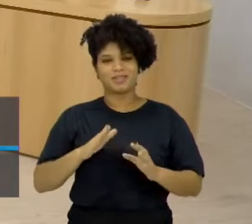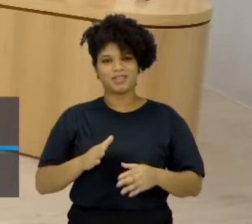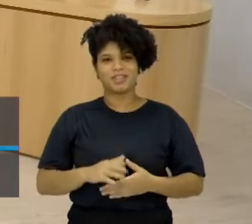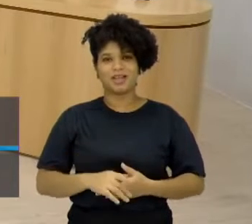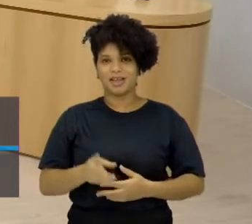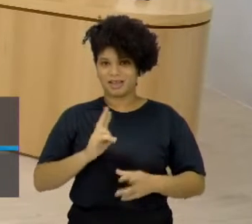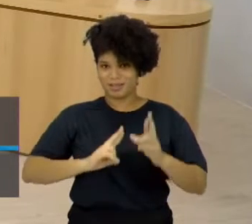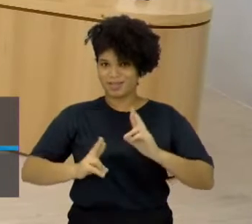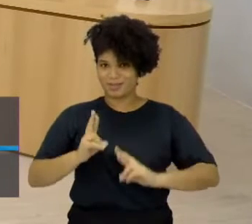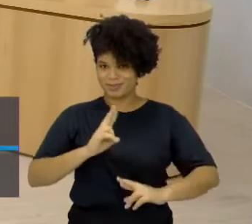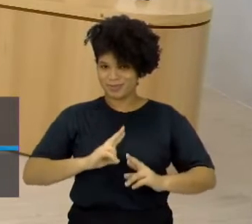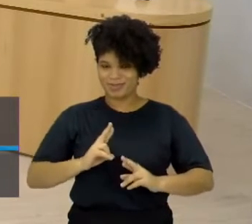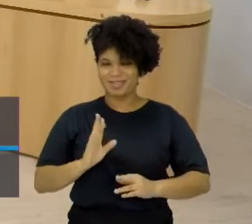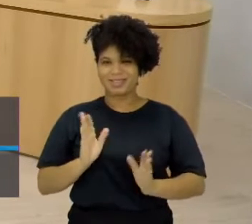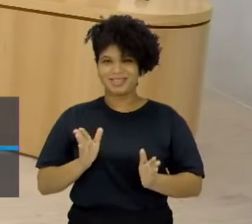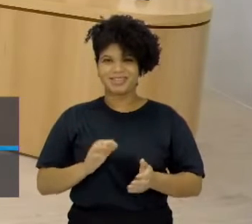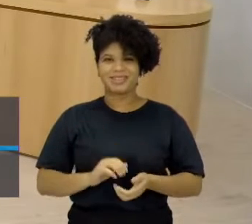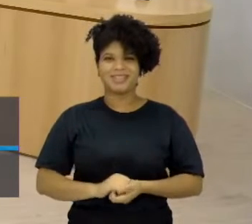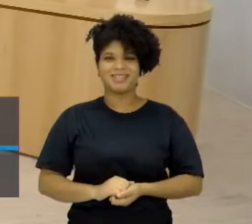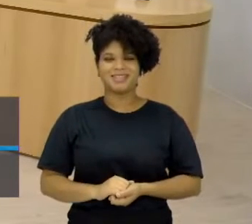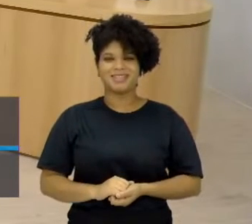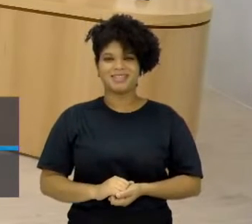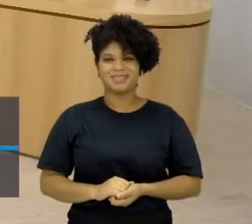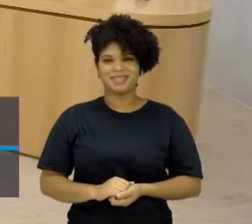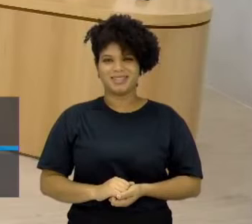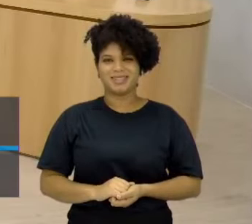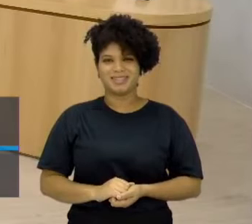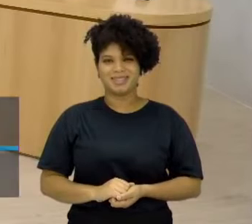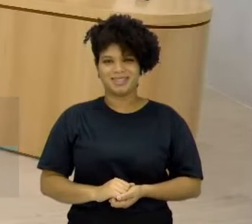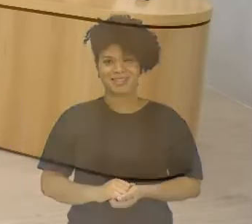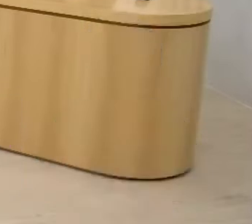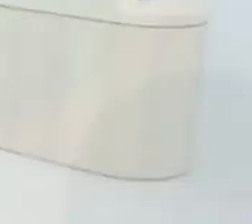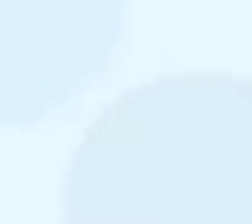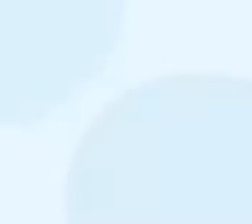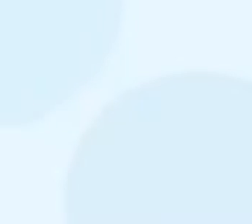volta, respondem e a gente já volta aqui. Até mais.